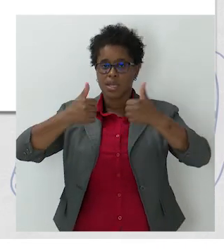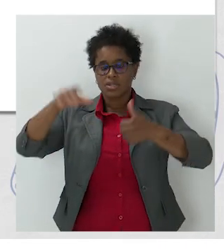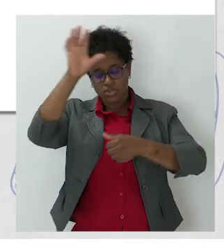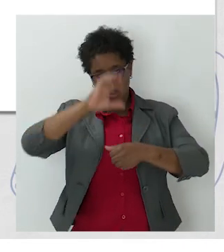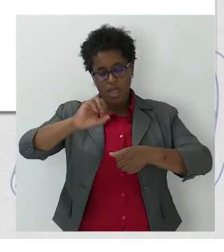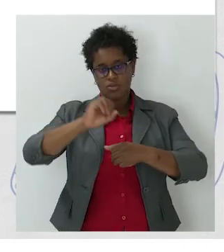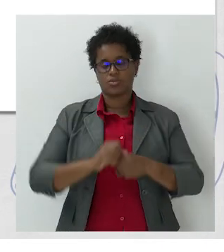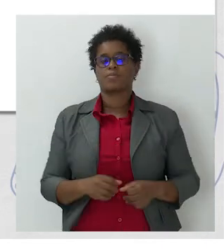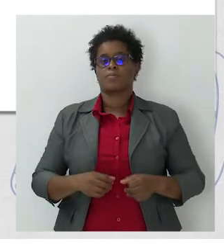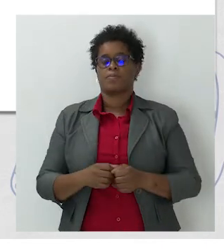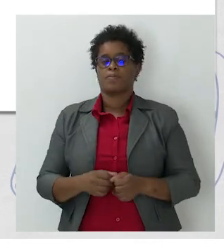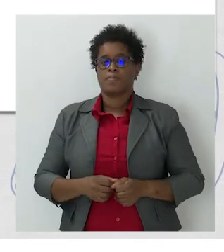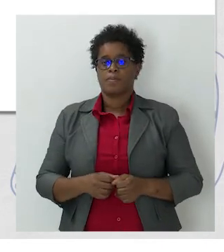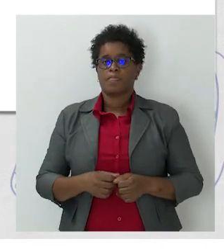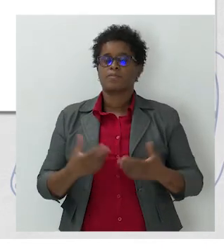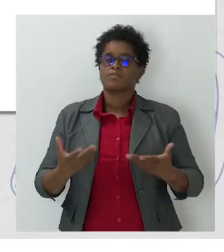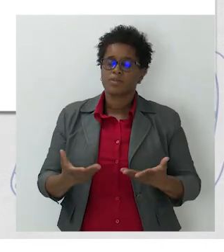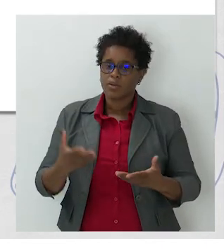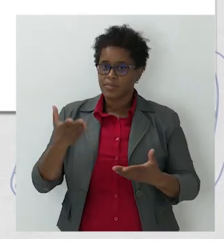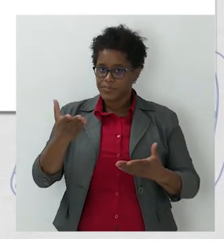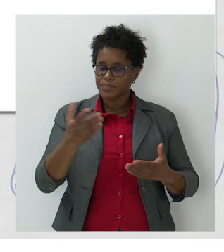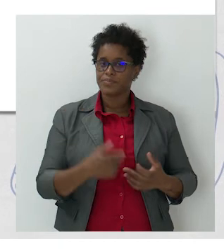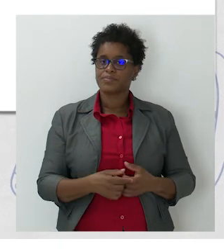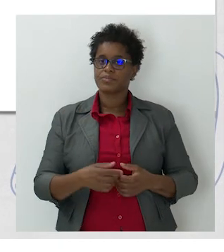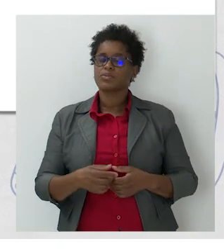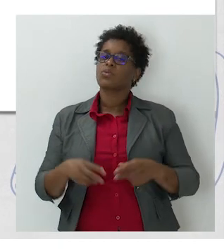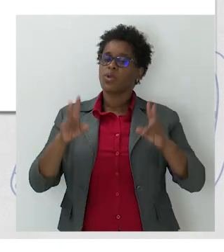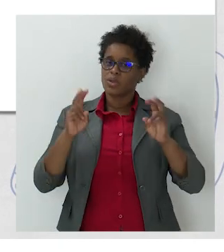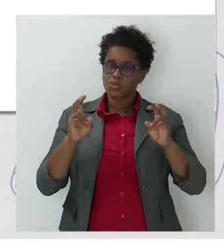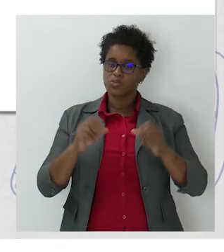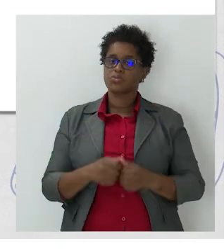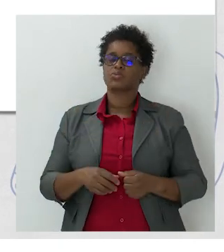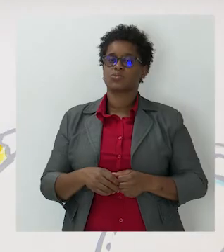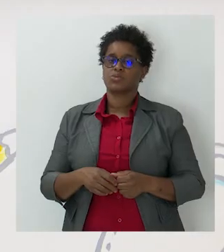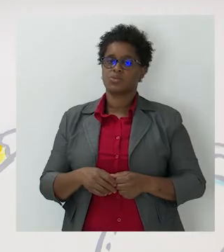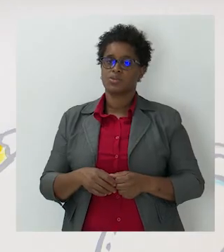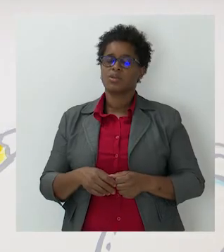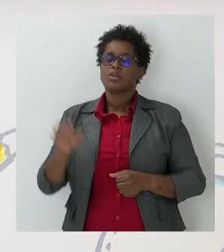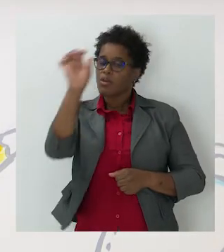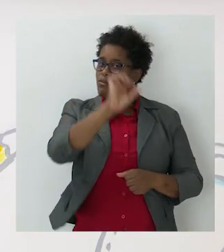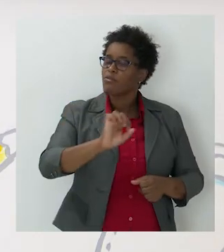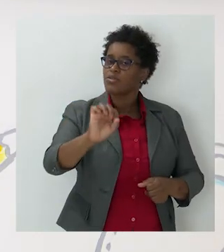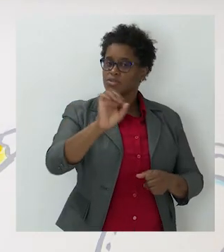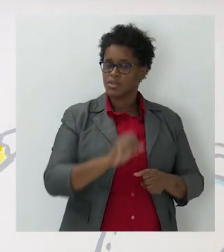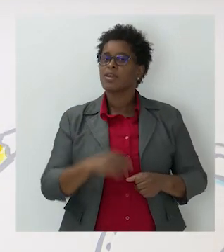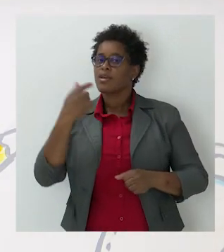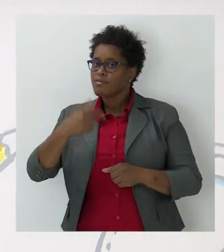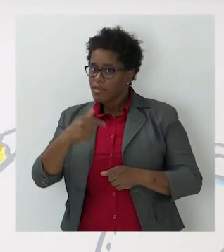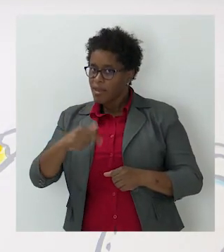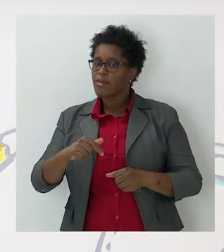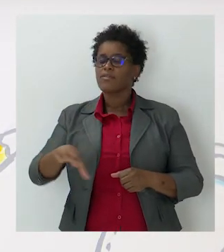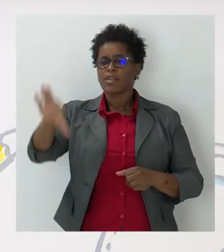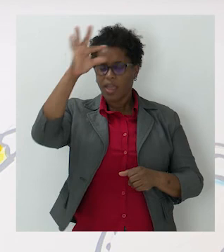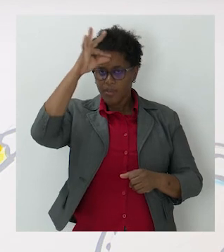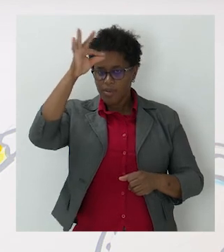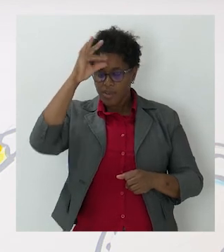estados. Portanto, são conteúdos, conceitos que vocês devem